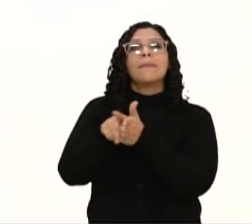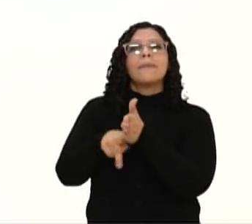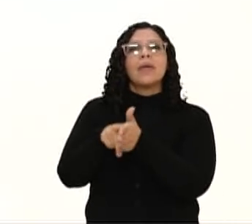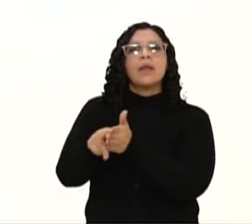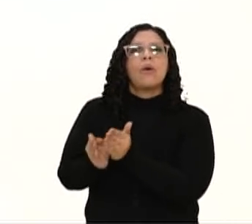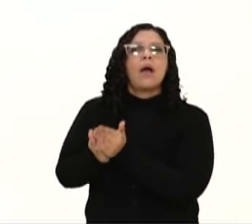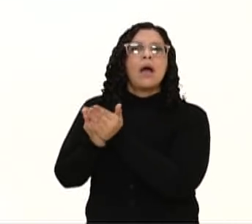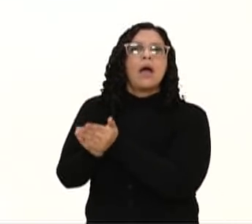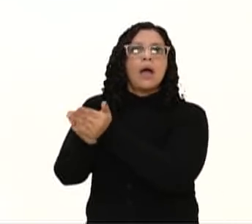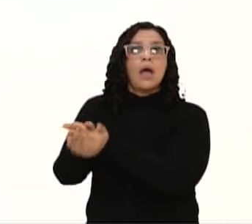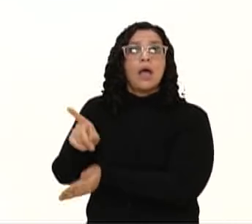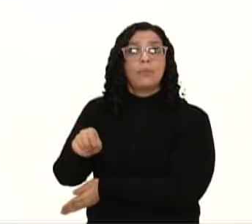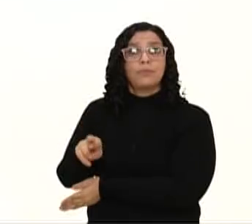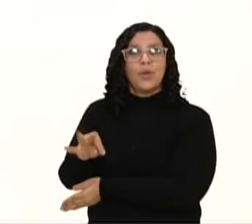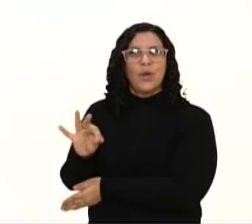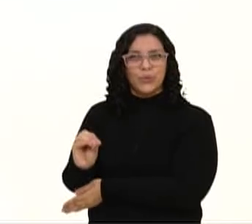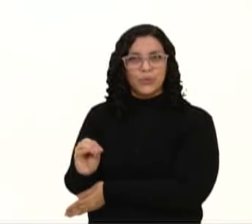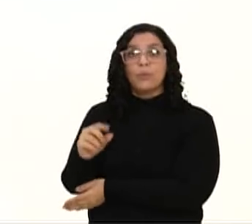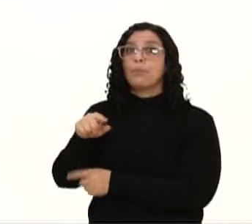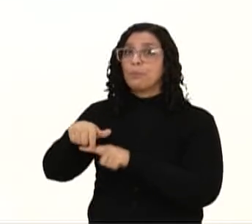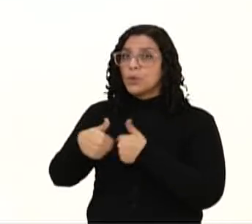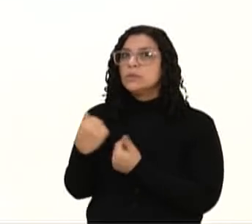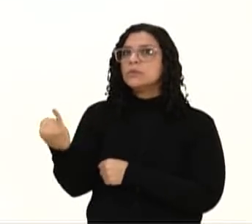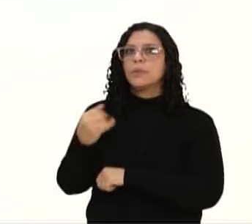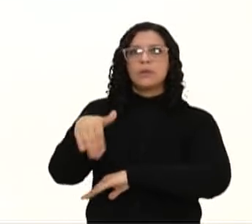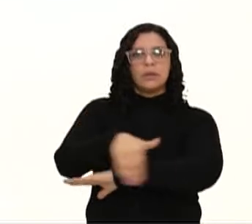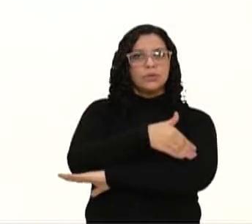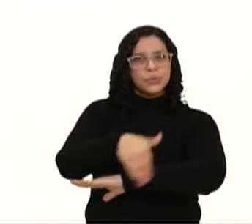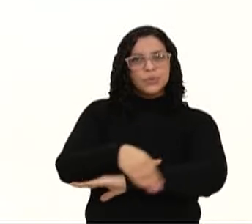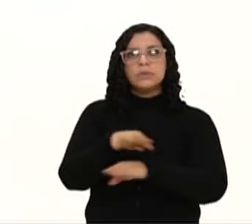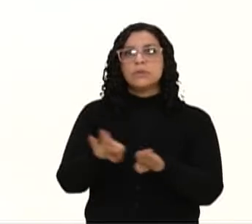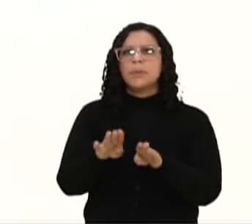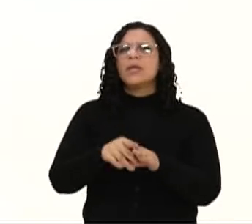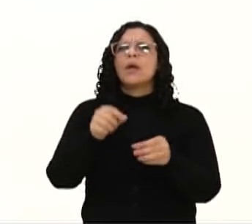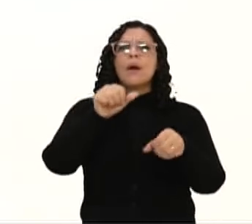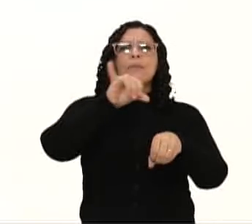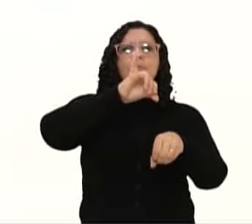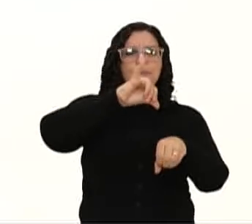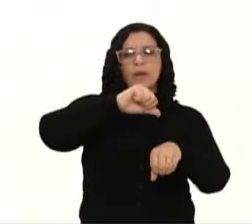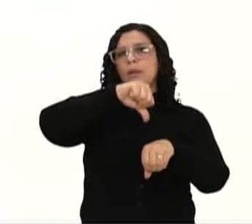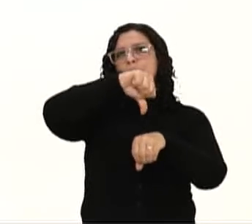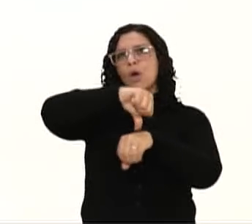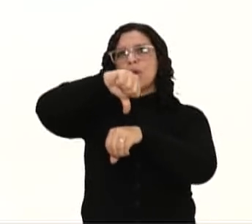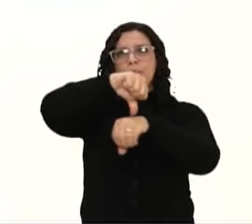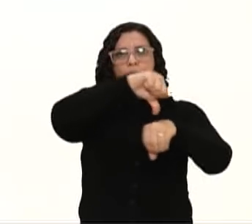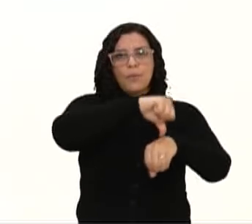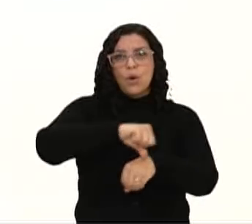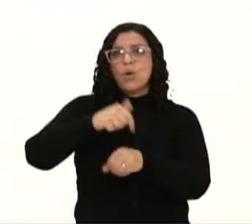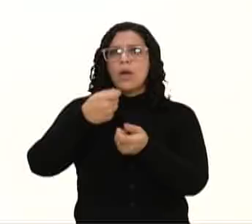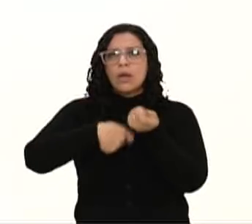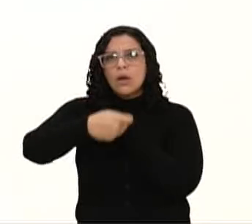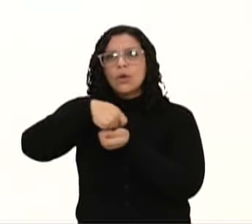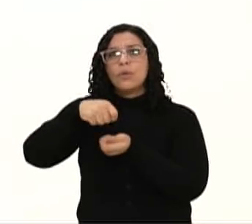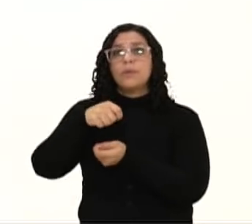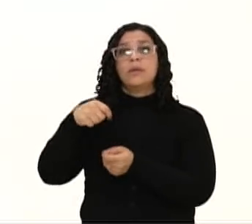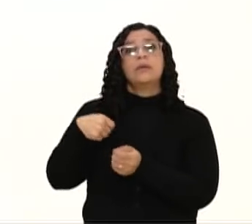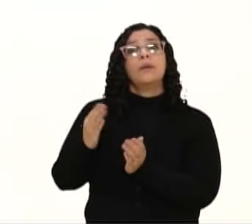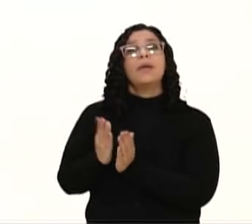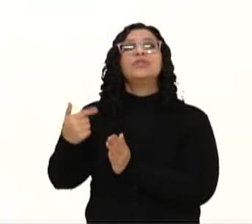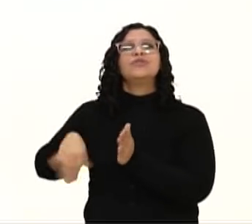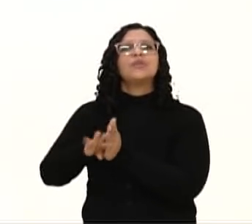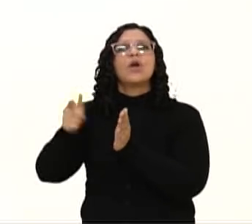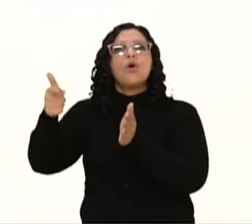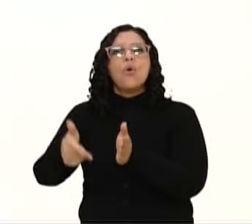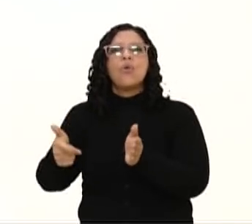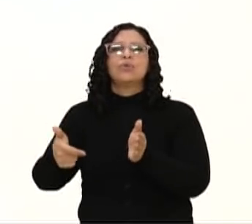daí a importância das rodovias para isso, né? E a outros polos econômicos do Brasil e de países vizinhos. Então, as rodovias